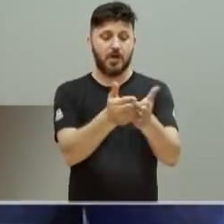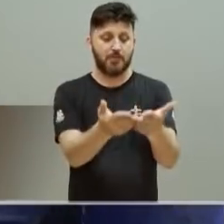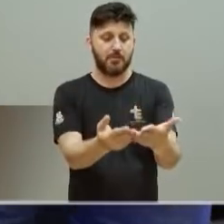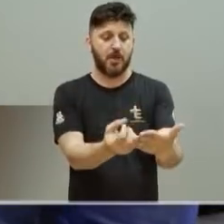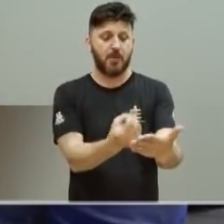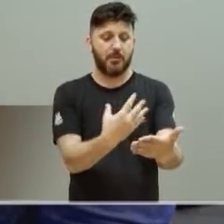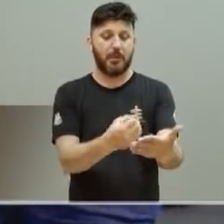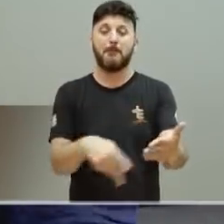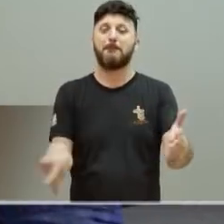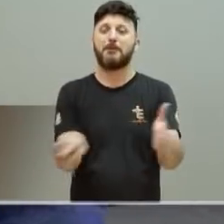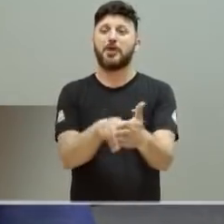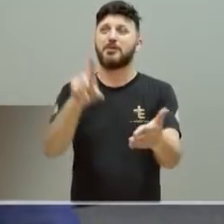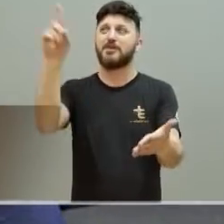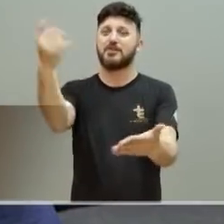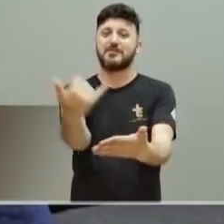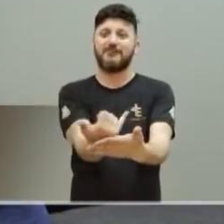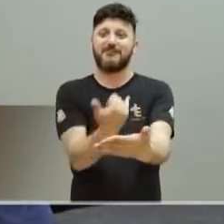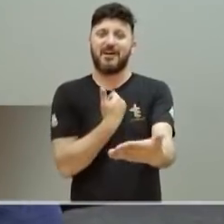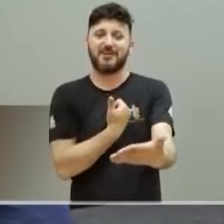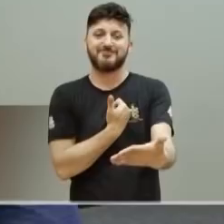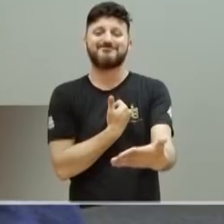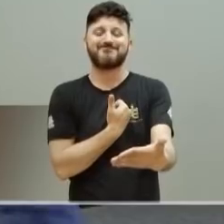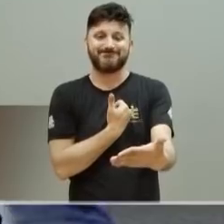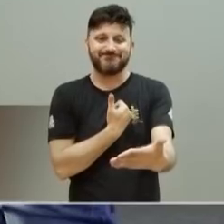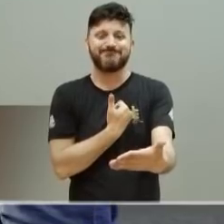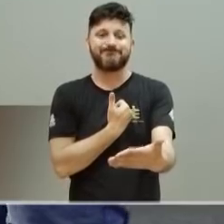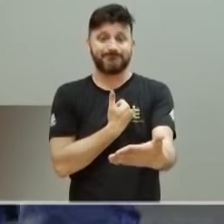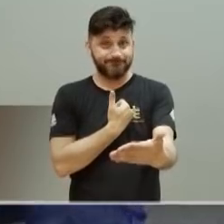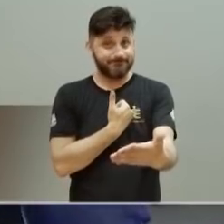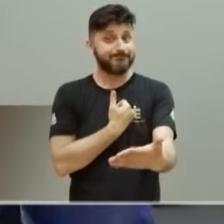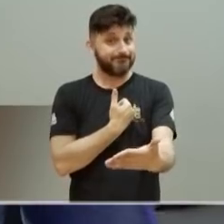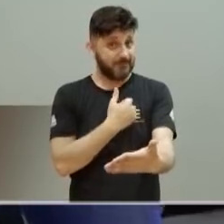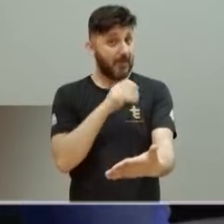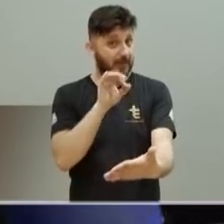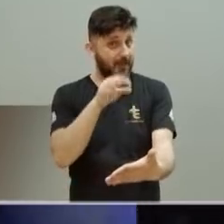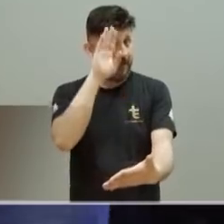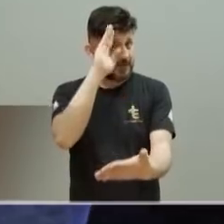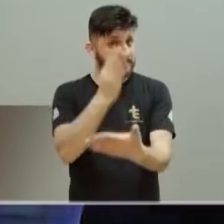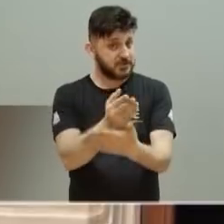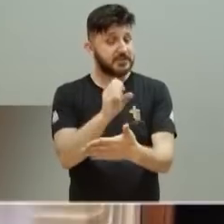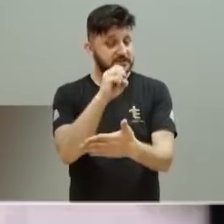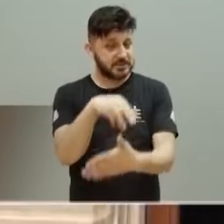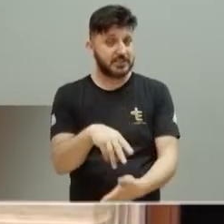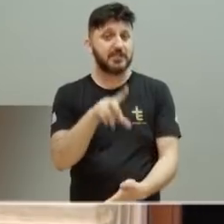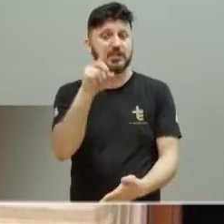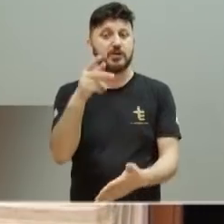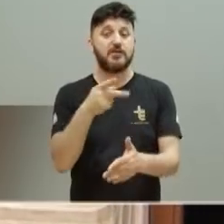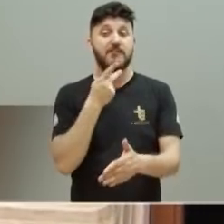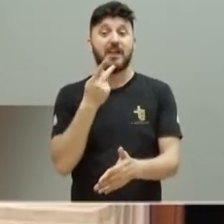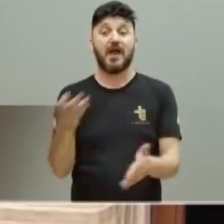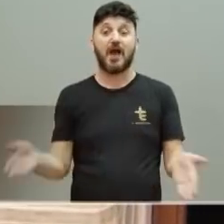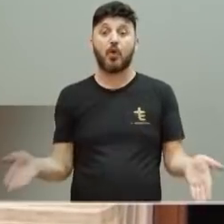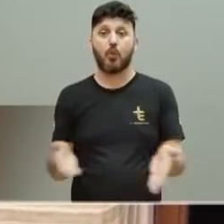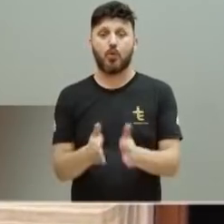a boca de Deus que se abre para falar aos seus filhos. Amém? Deus vai falar é agora.